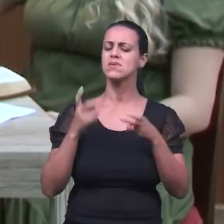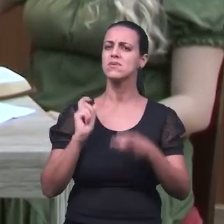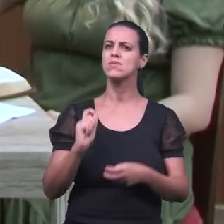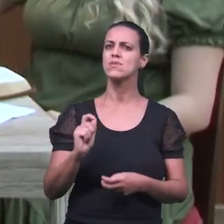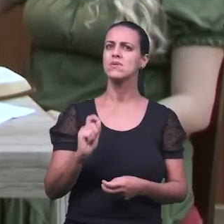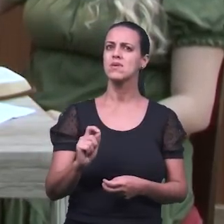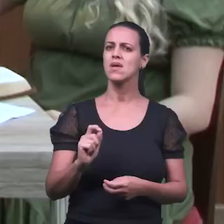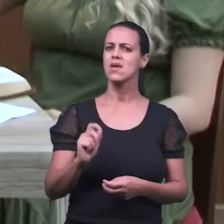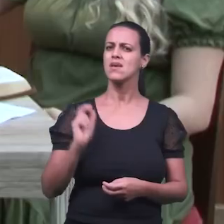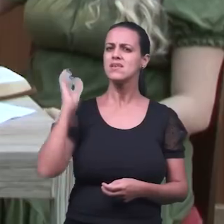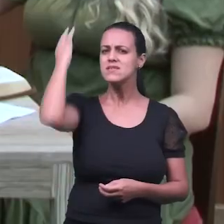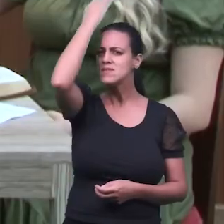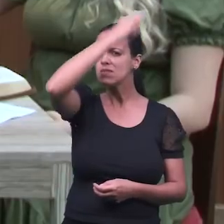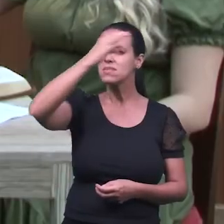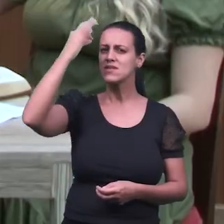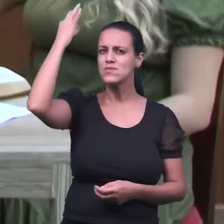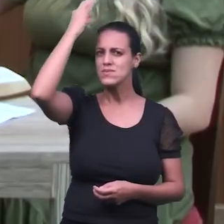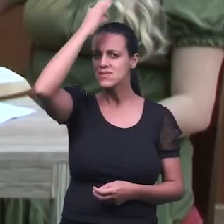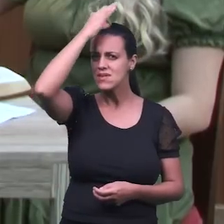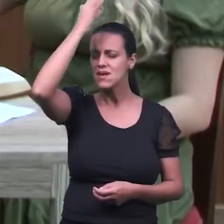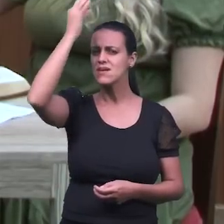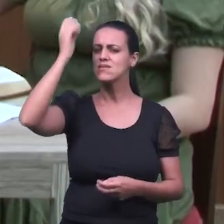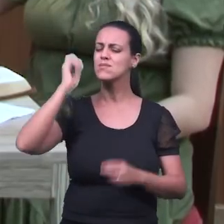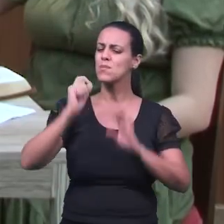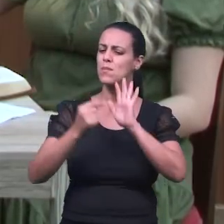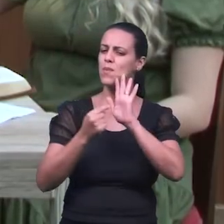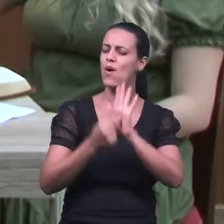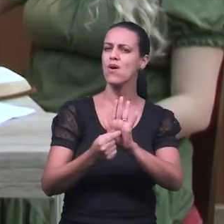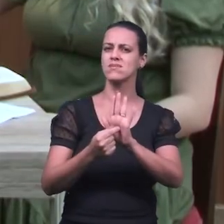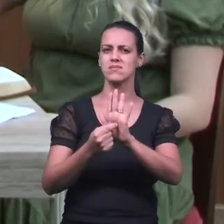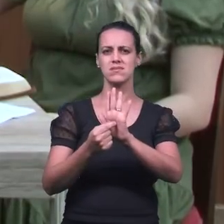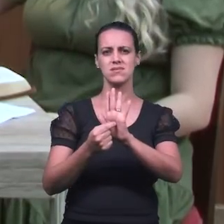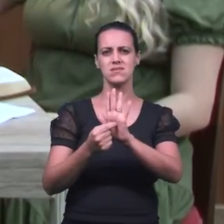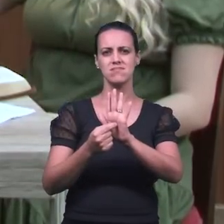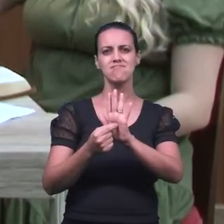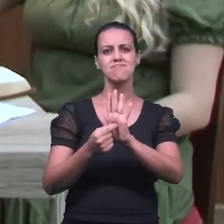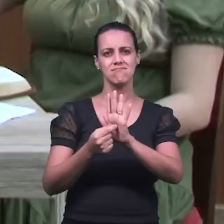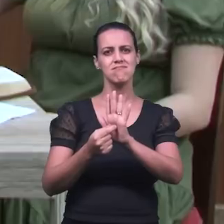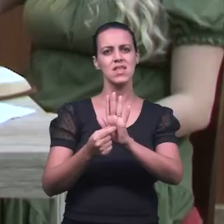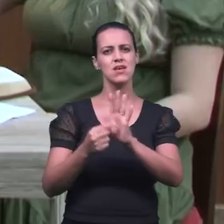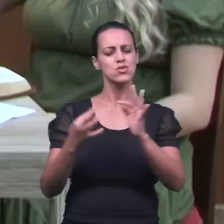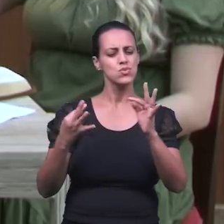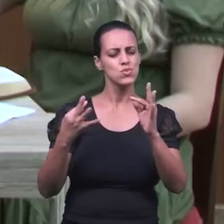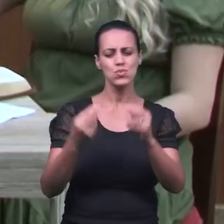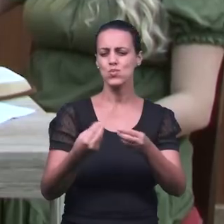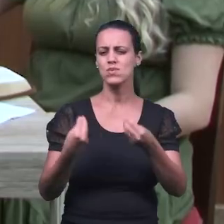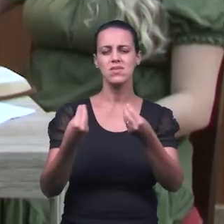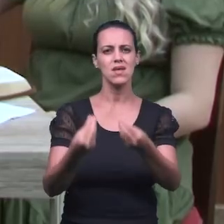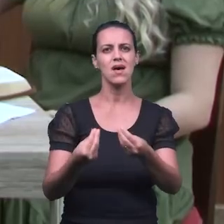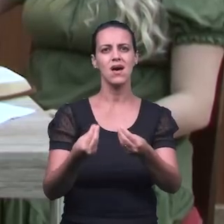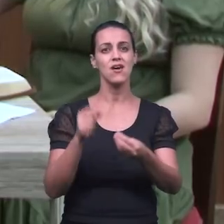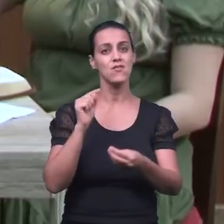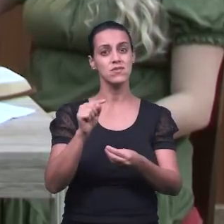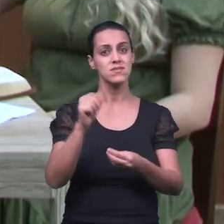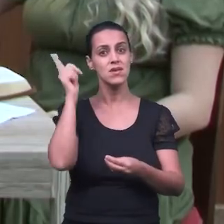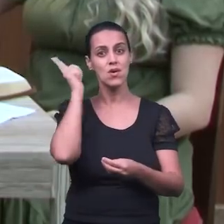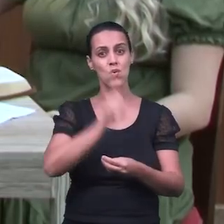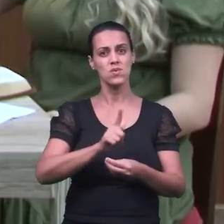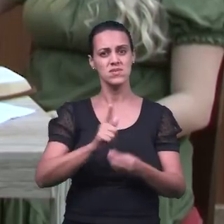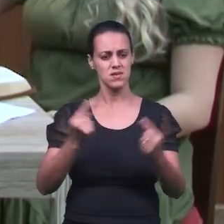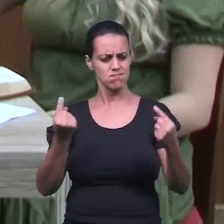mesmo Espírito Santo que mostra, que aponta, dá o recurso para que você